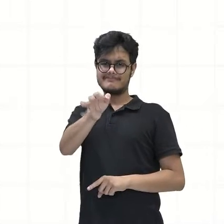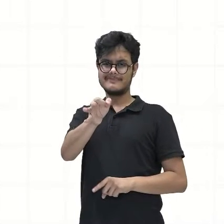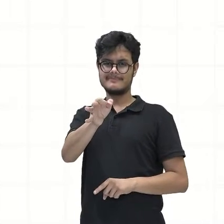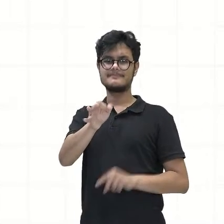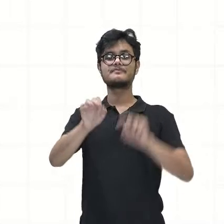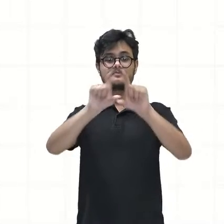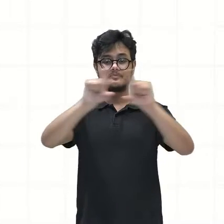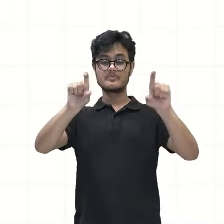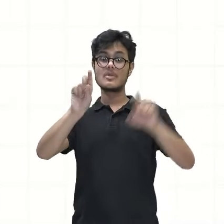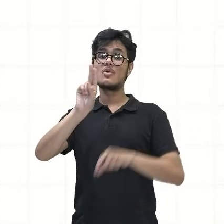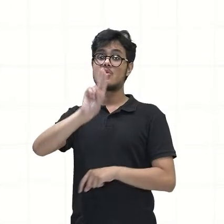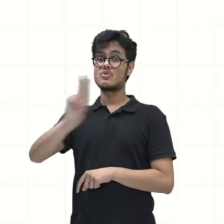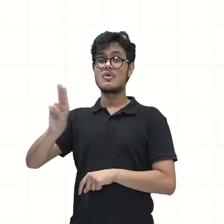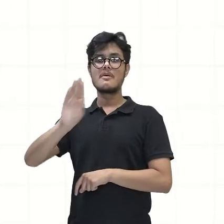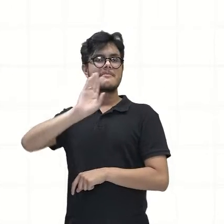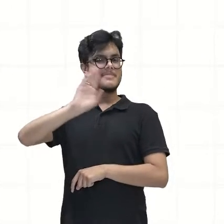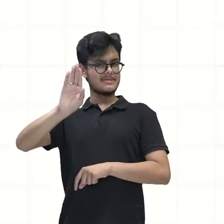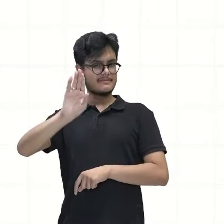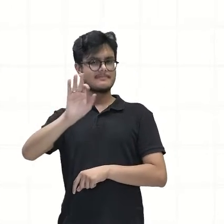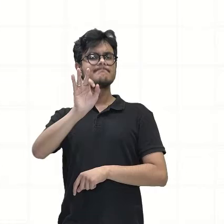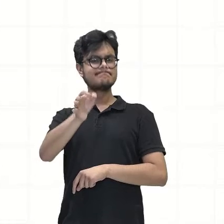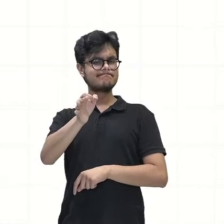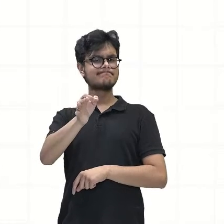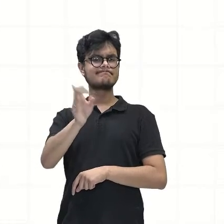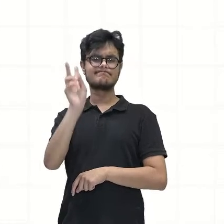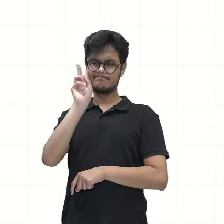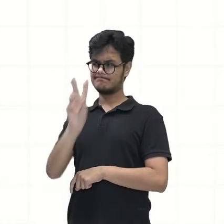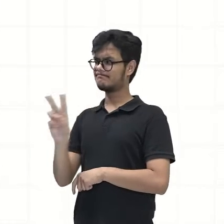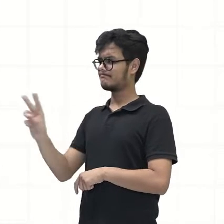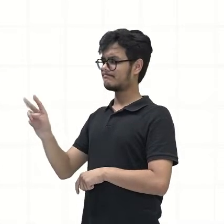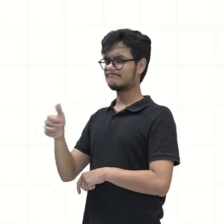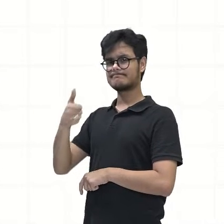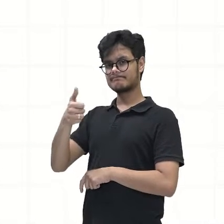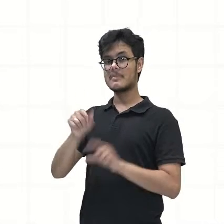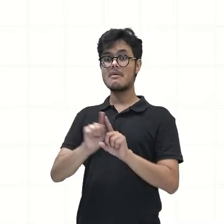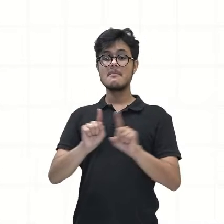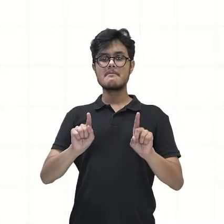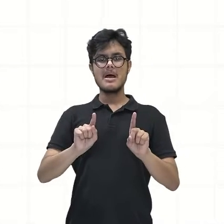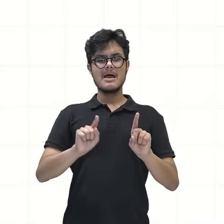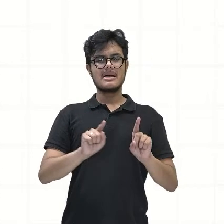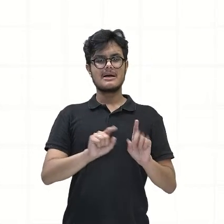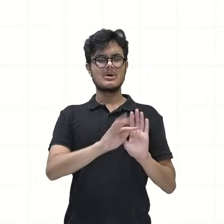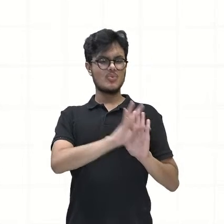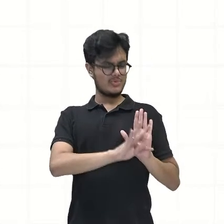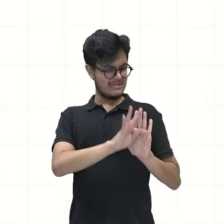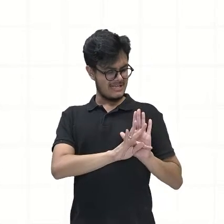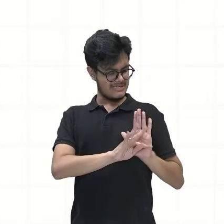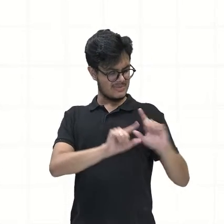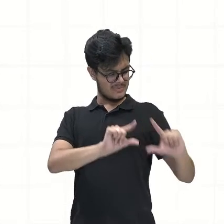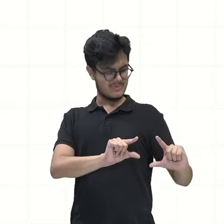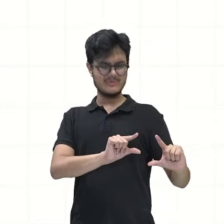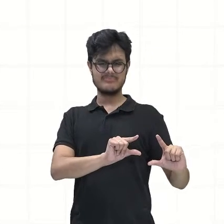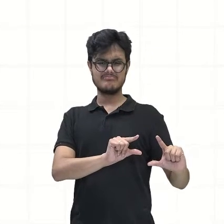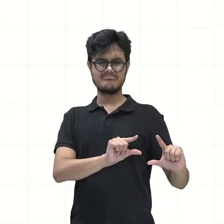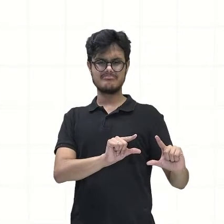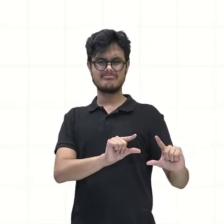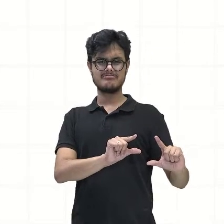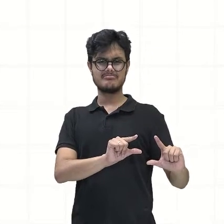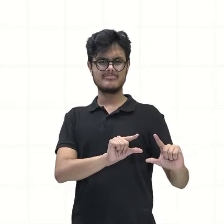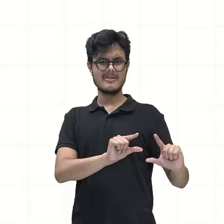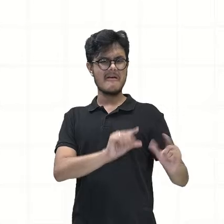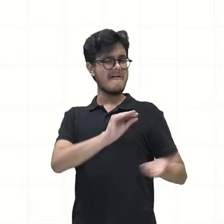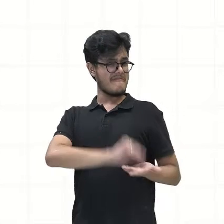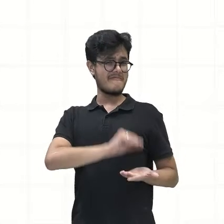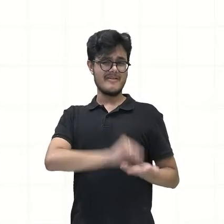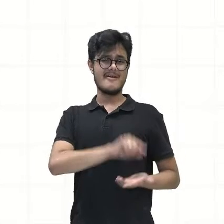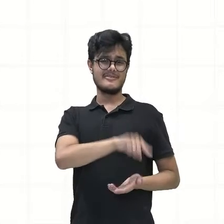título, eu consigo ter uma legenda, só que essa minha legenda ela está incompleta. Essa legenda está